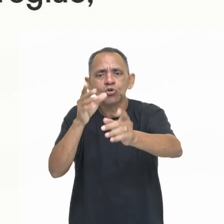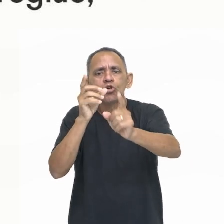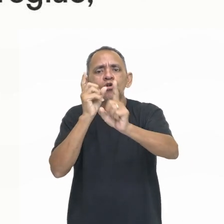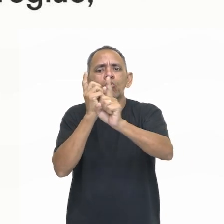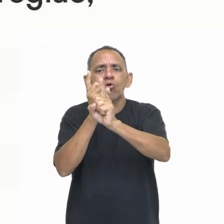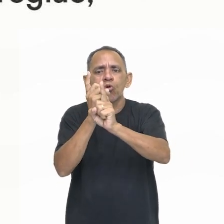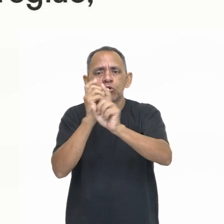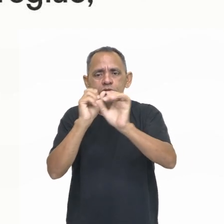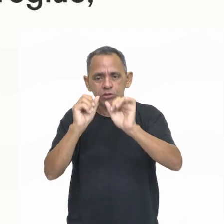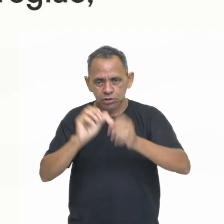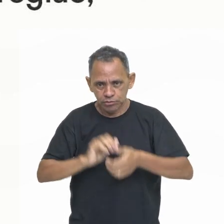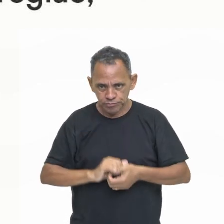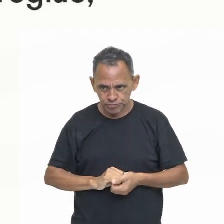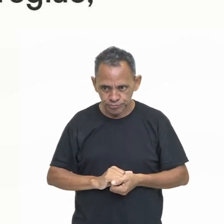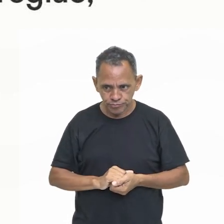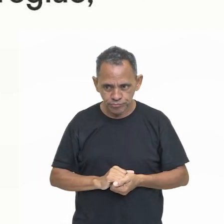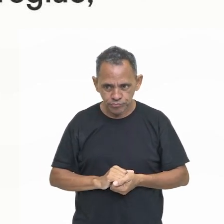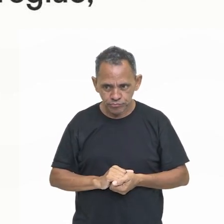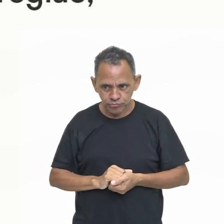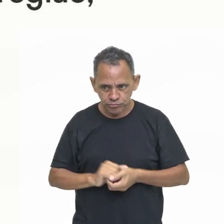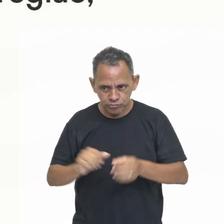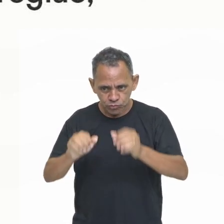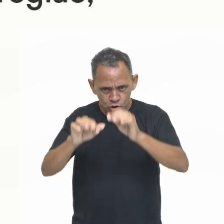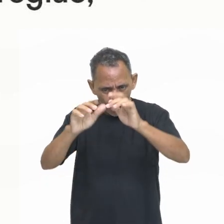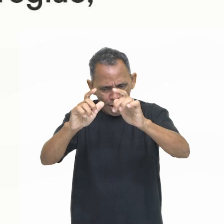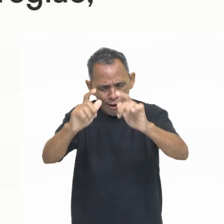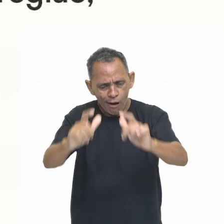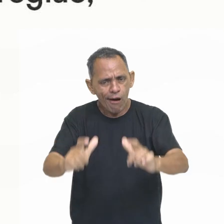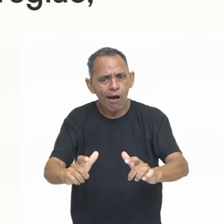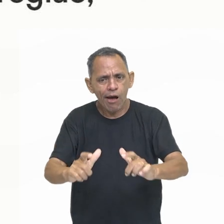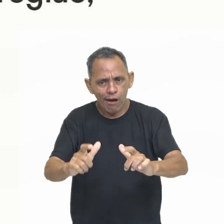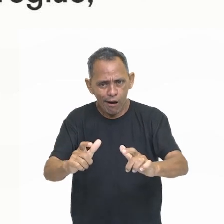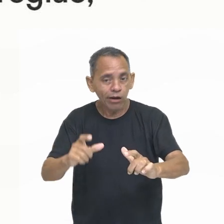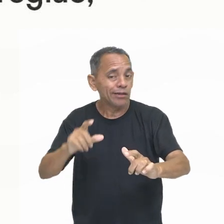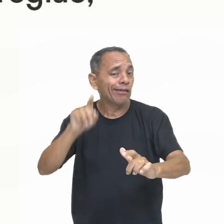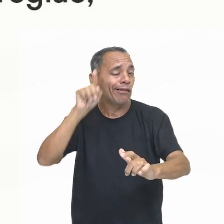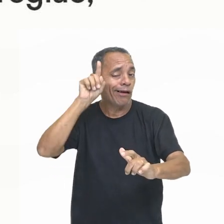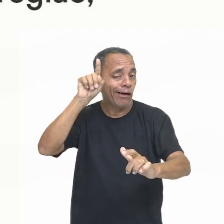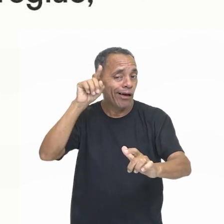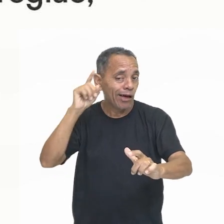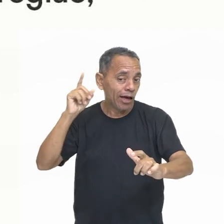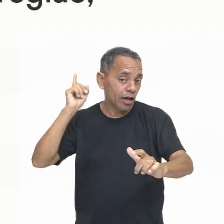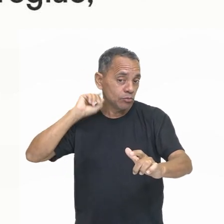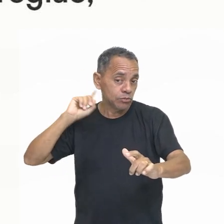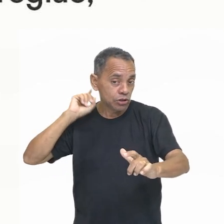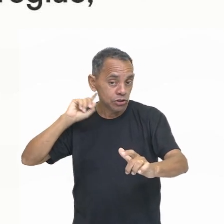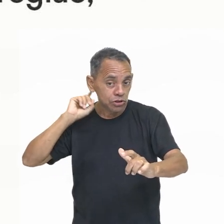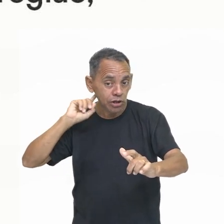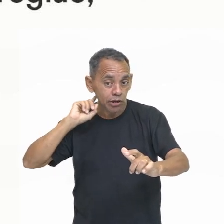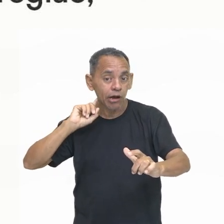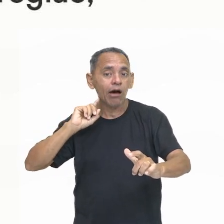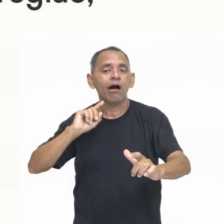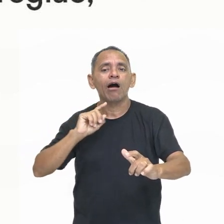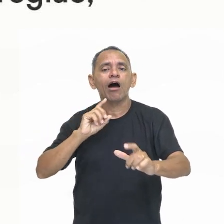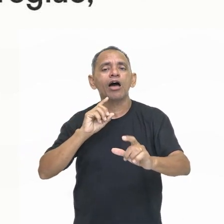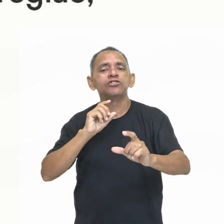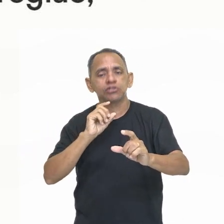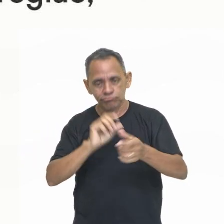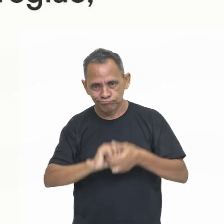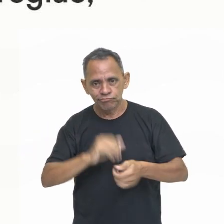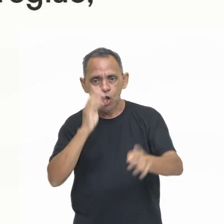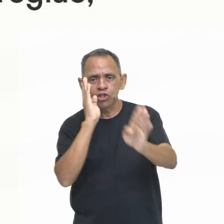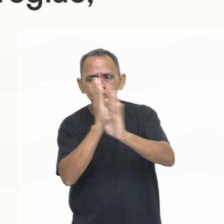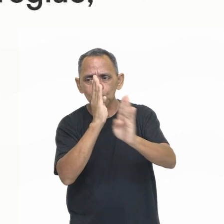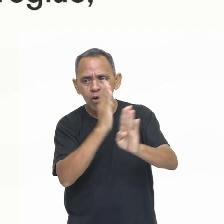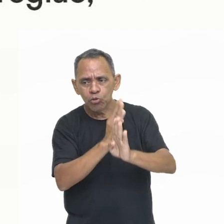nas regiões de onde? Das Minas Gerais, né? Descobre-se o quê? Jazidas de ouro, e